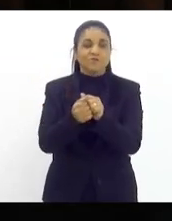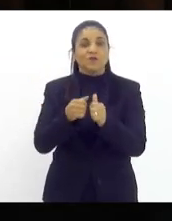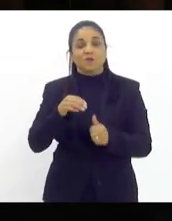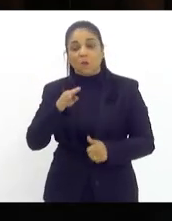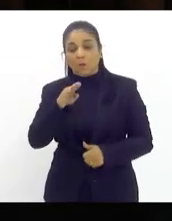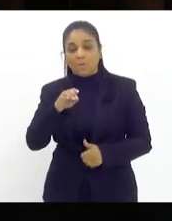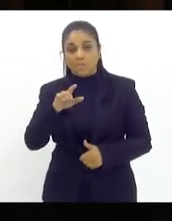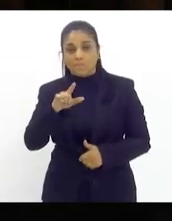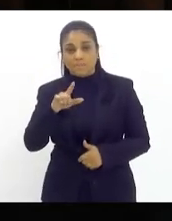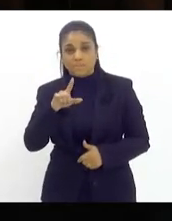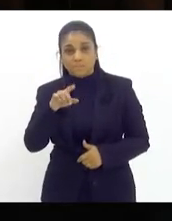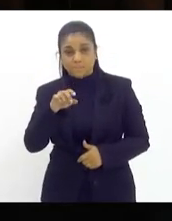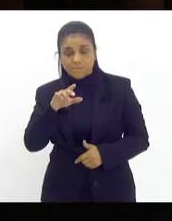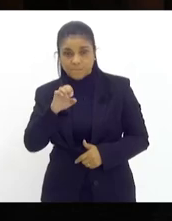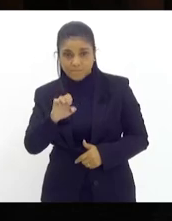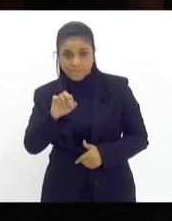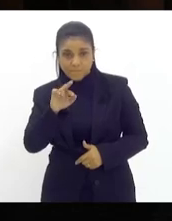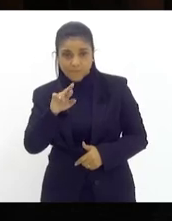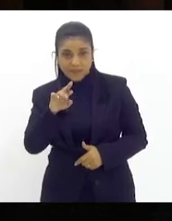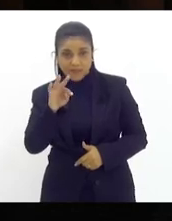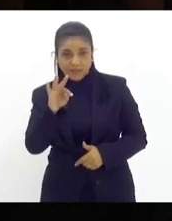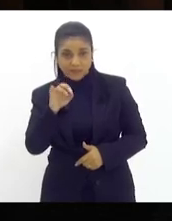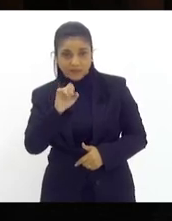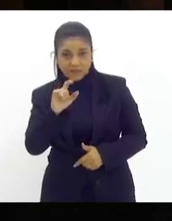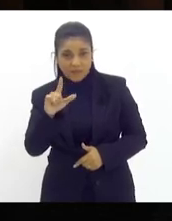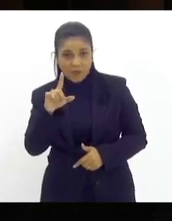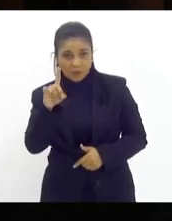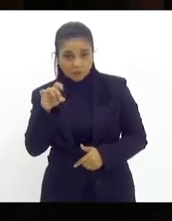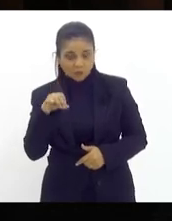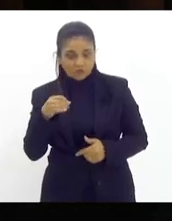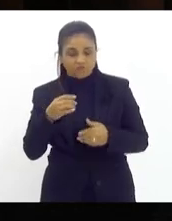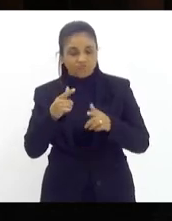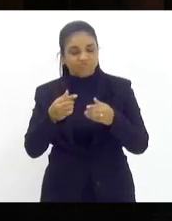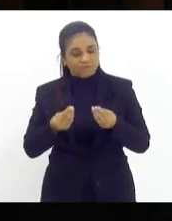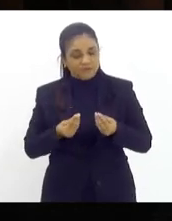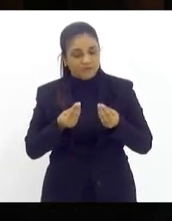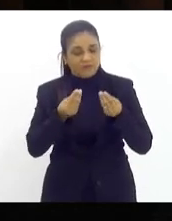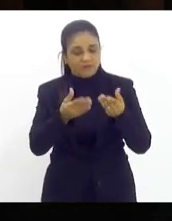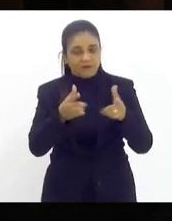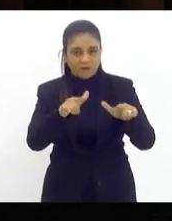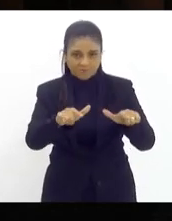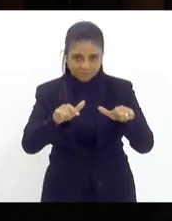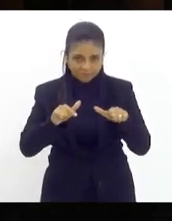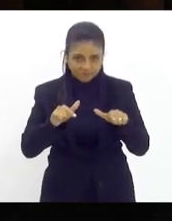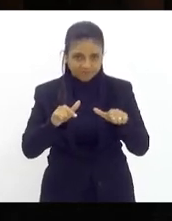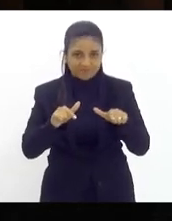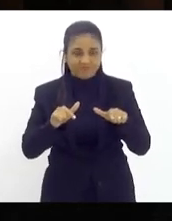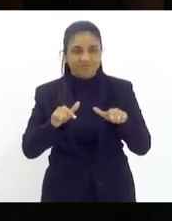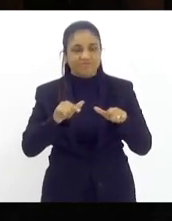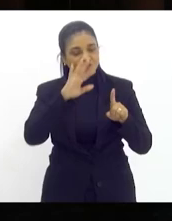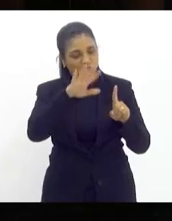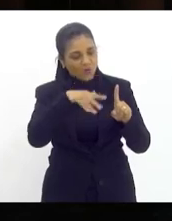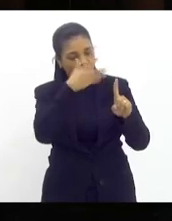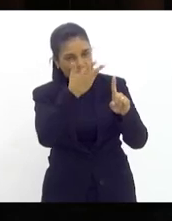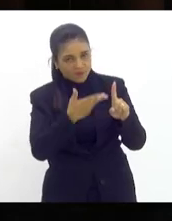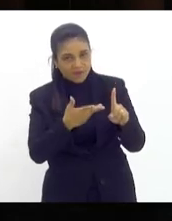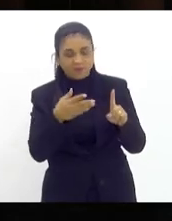do veio e quero entregar Então esta menção de louvor e de aplausos e pedir que ele fale brevemente também